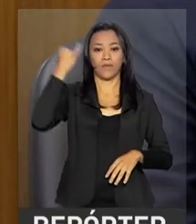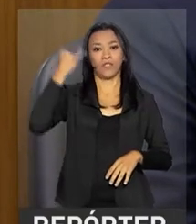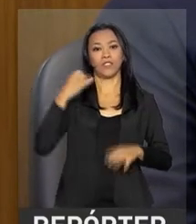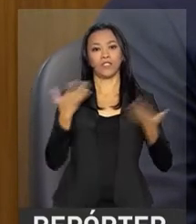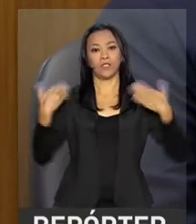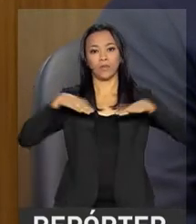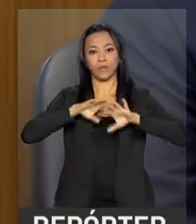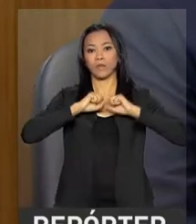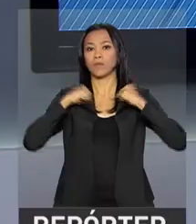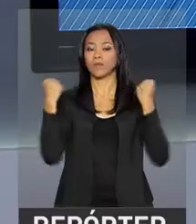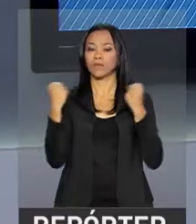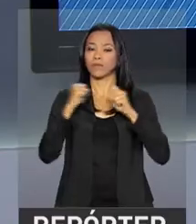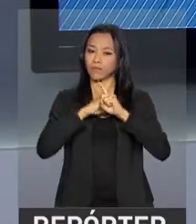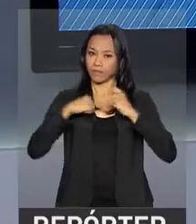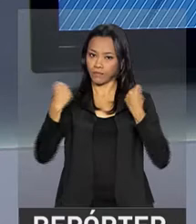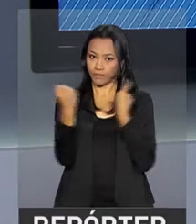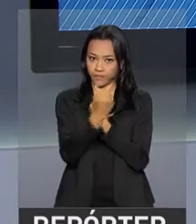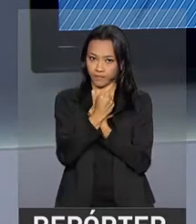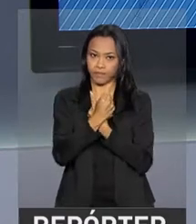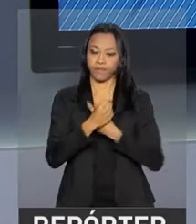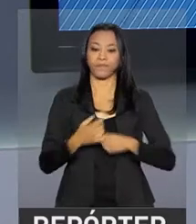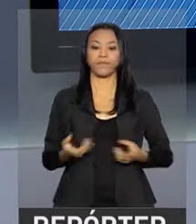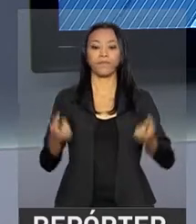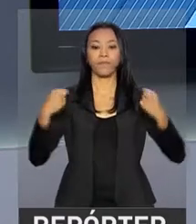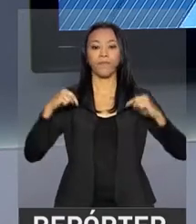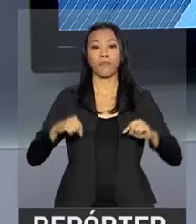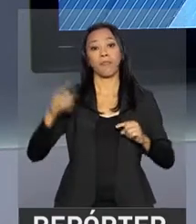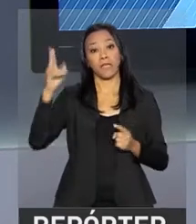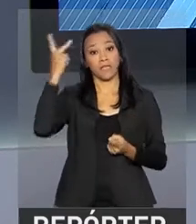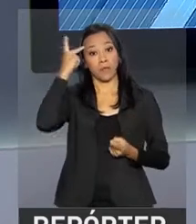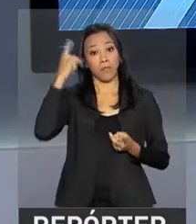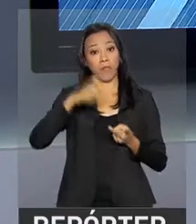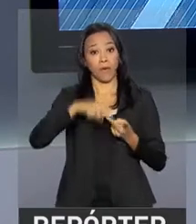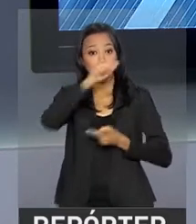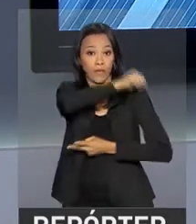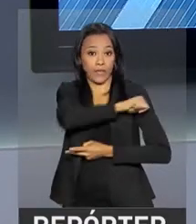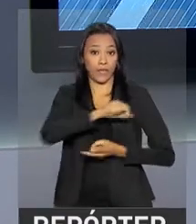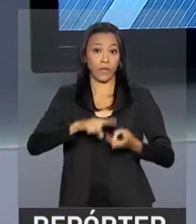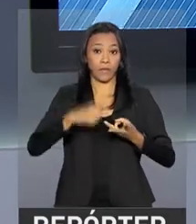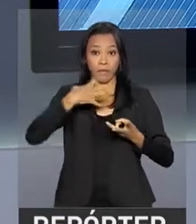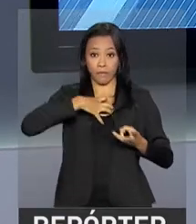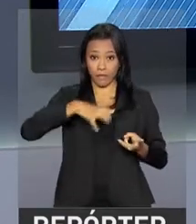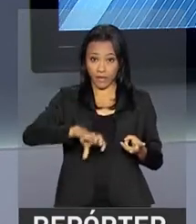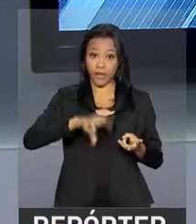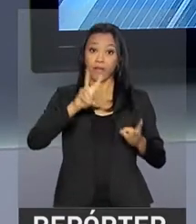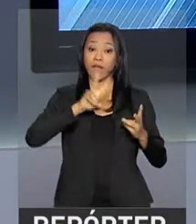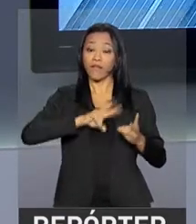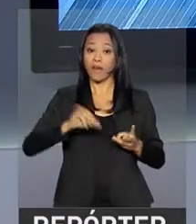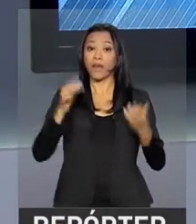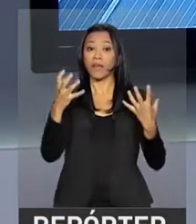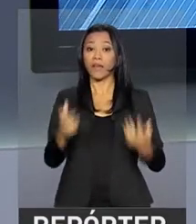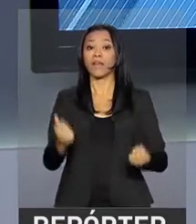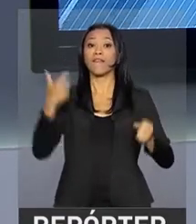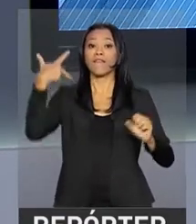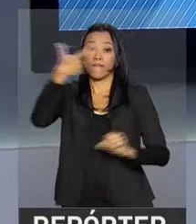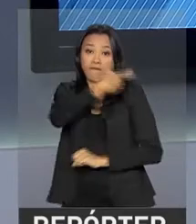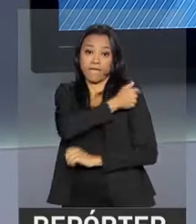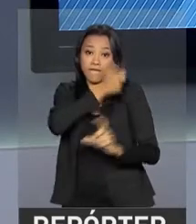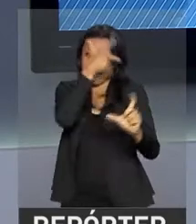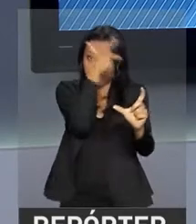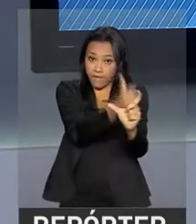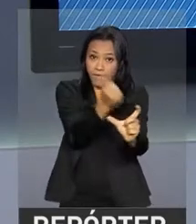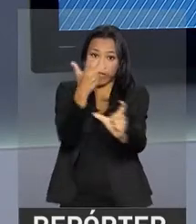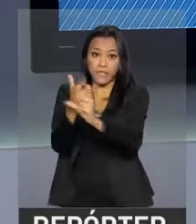no país hoje são paulo rio de janeiro e bahia vão adotar a face vacina fracionada para combater focos